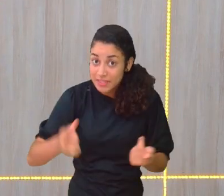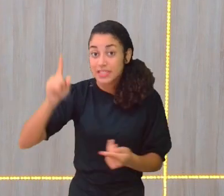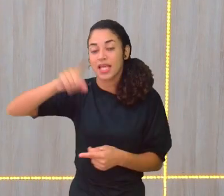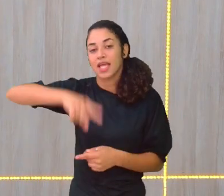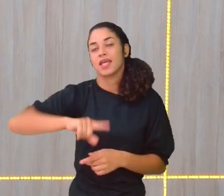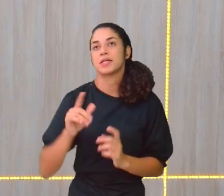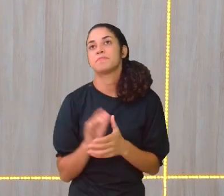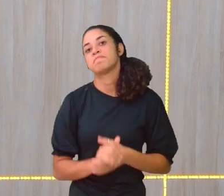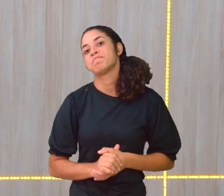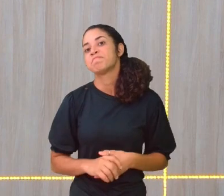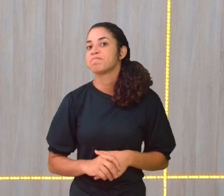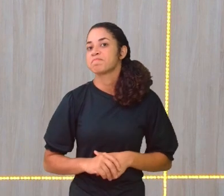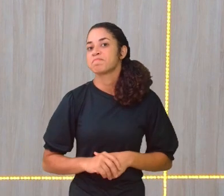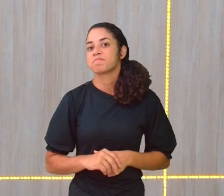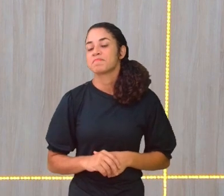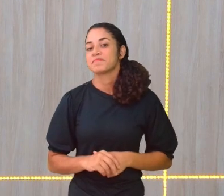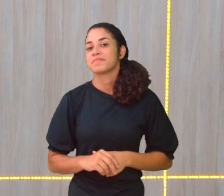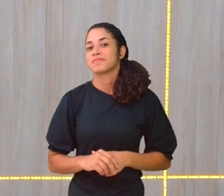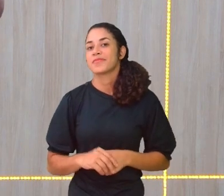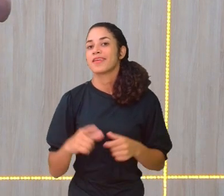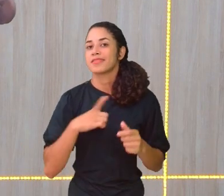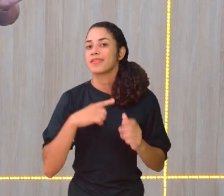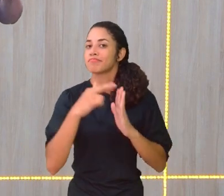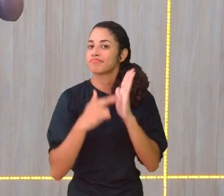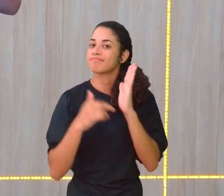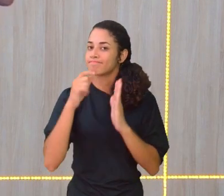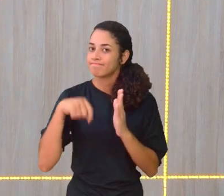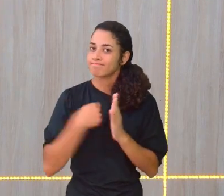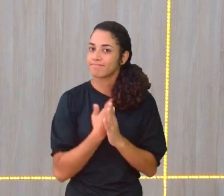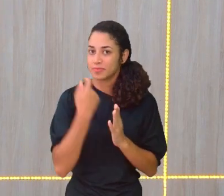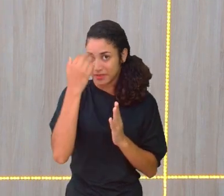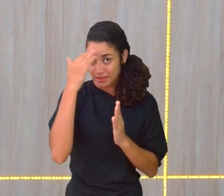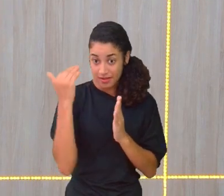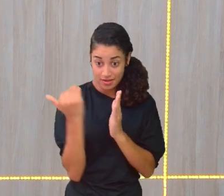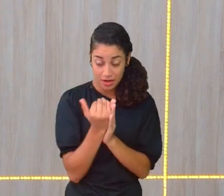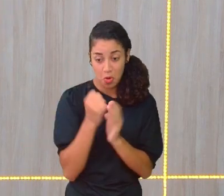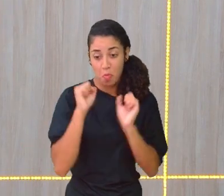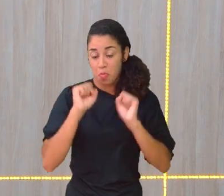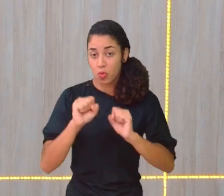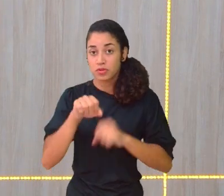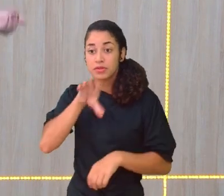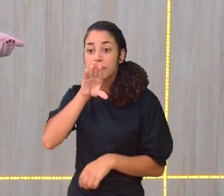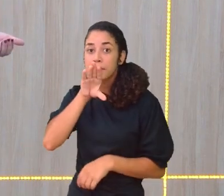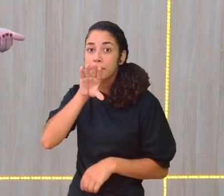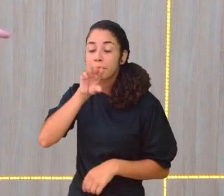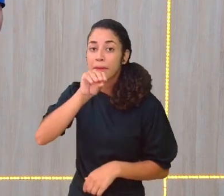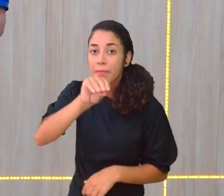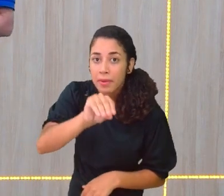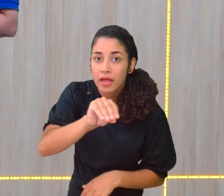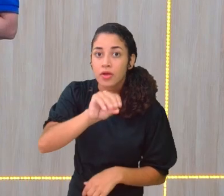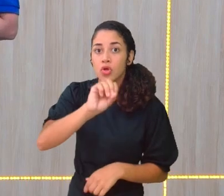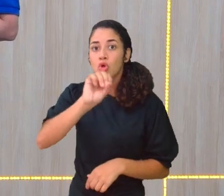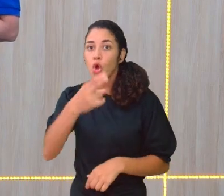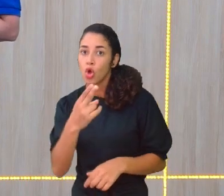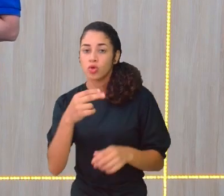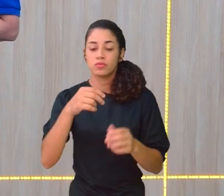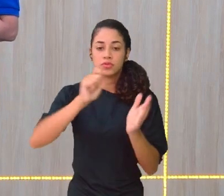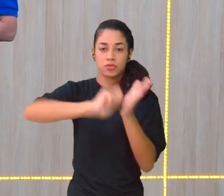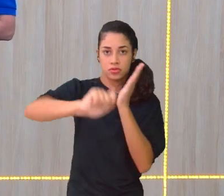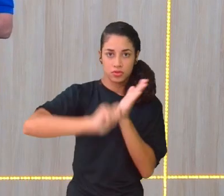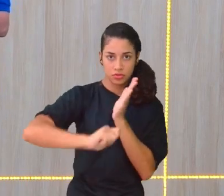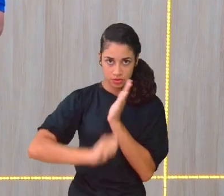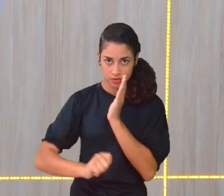é aquela que estabelece esse padrão, tanto para a língua falada, quanto para a língua